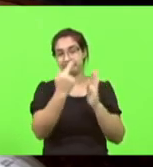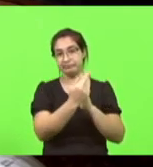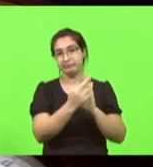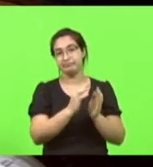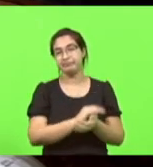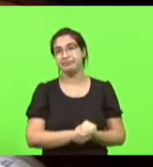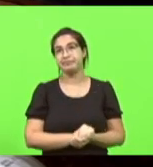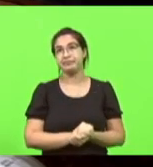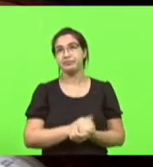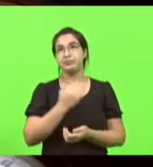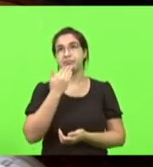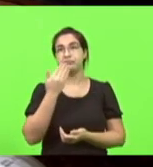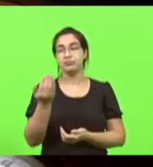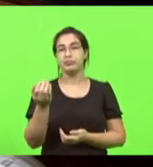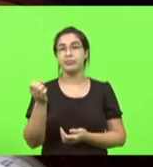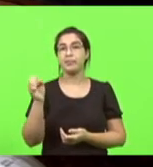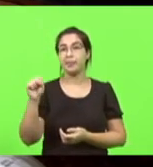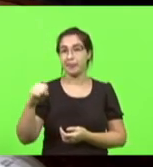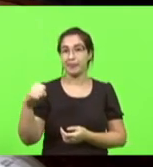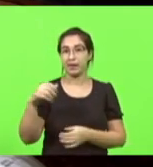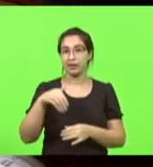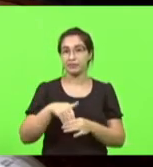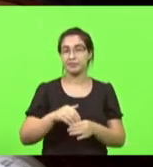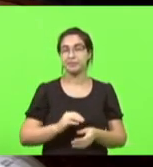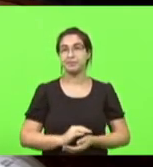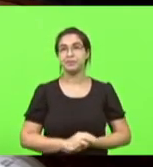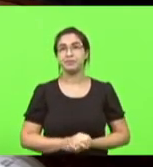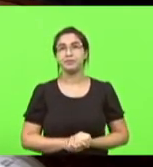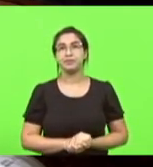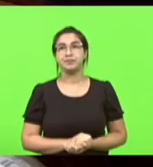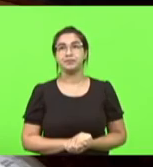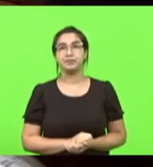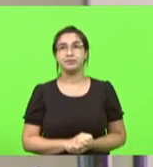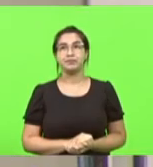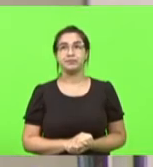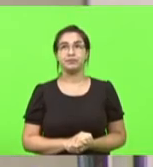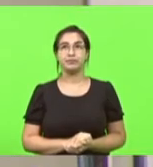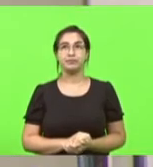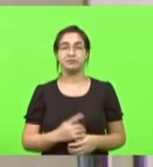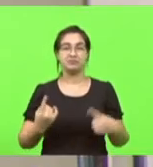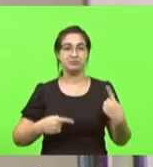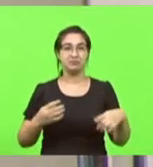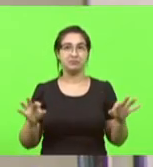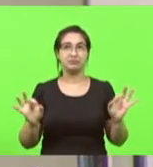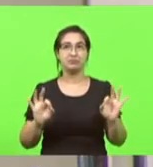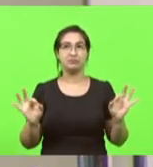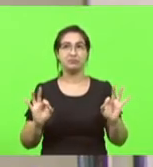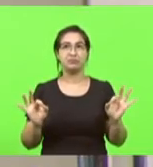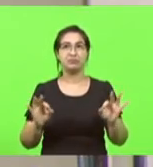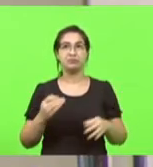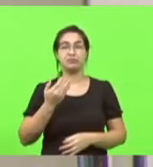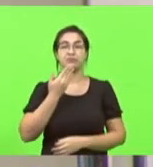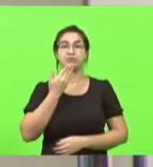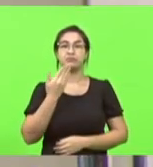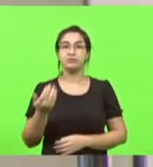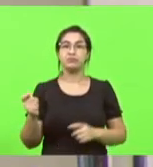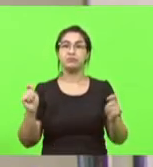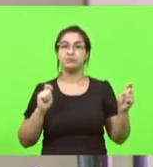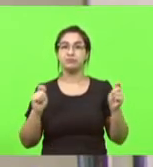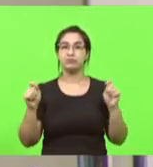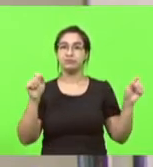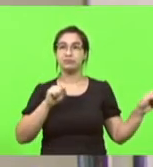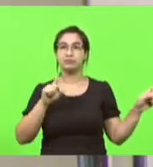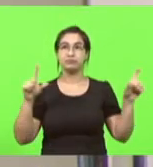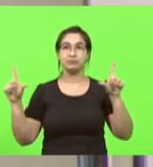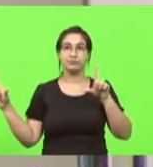peço voto sim ao veto. Não havendo mais quem queira discutir, peço assessoria para que abra o painel para que os